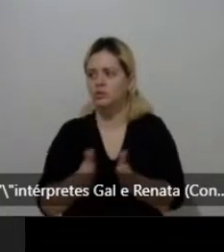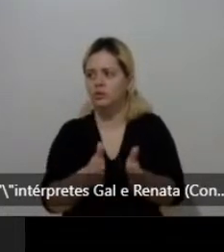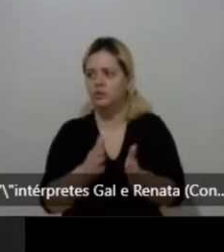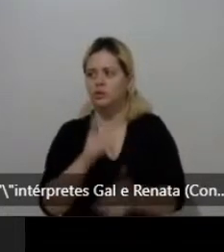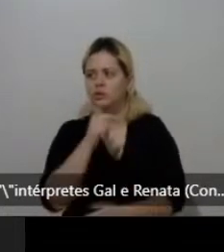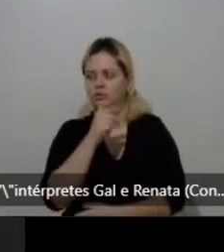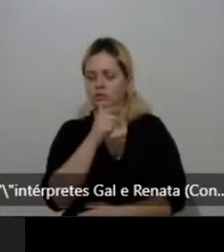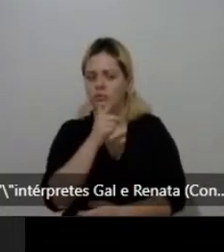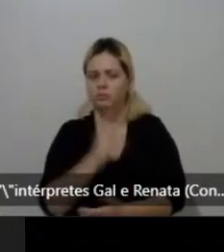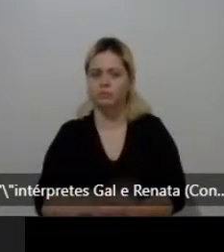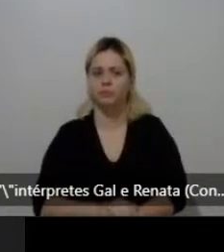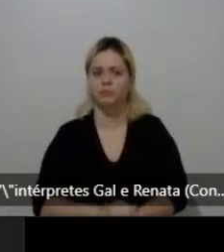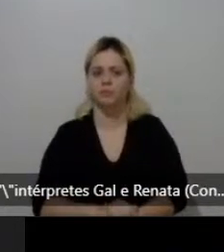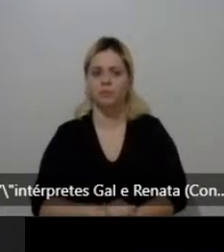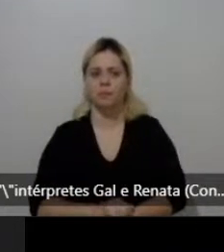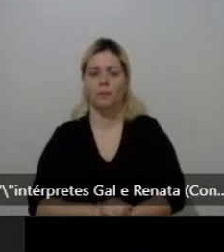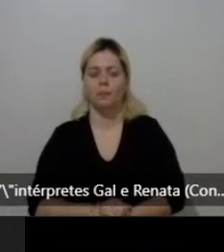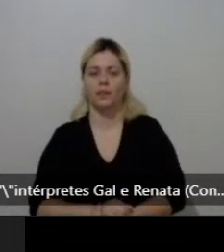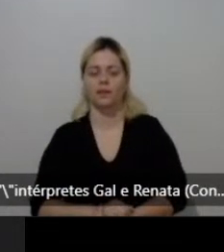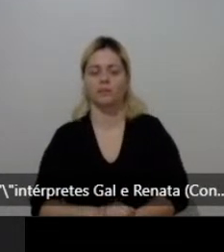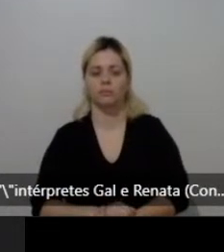legal. Pode passar.